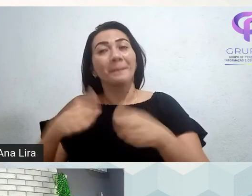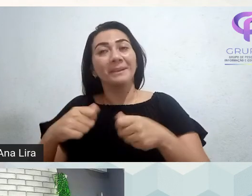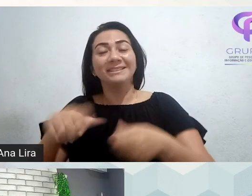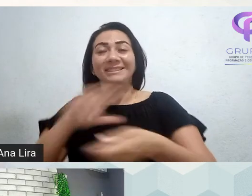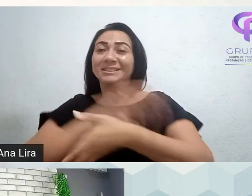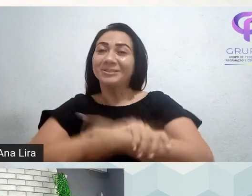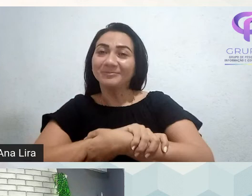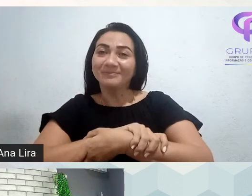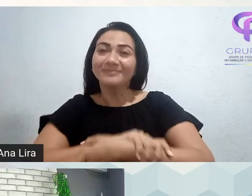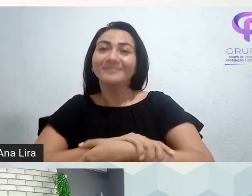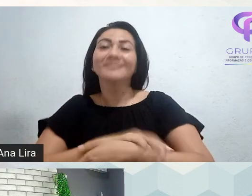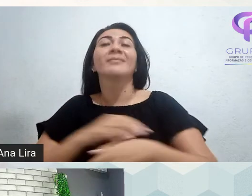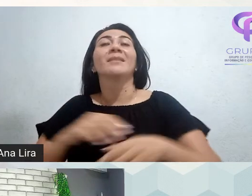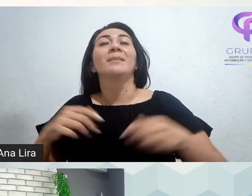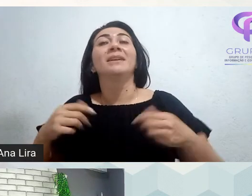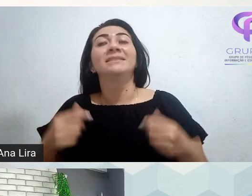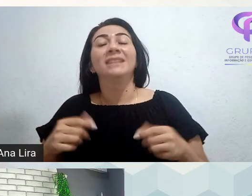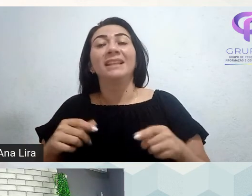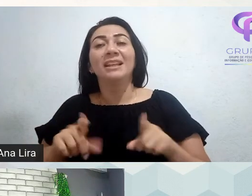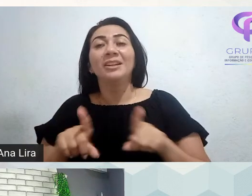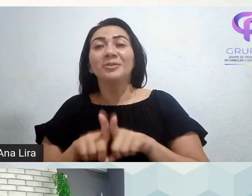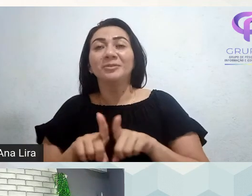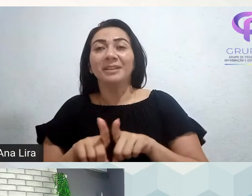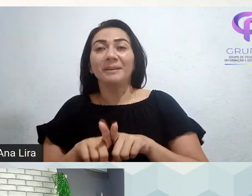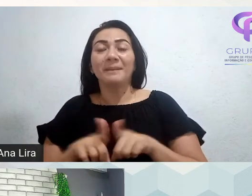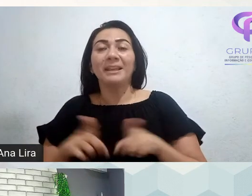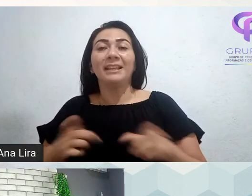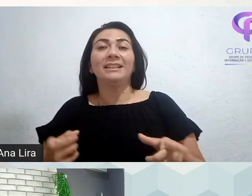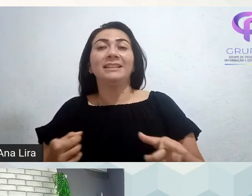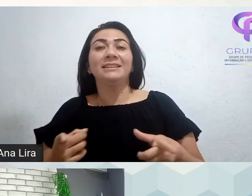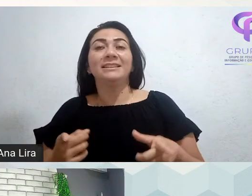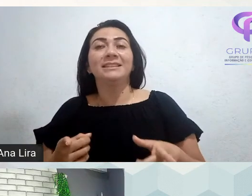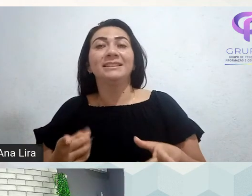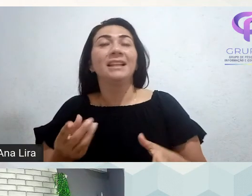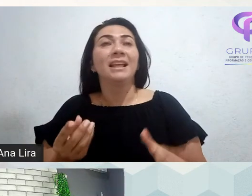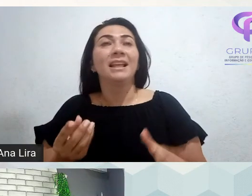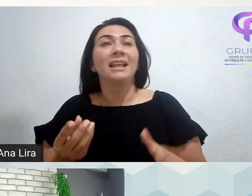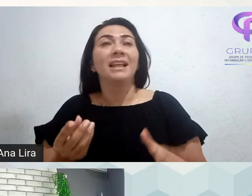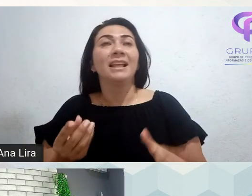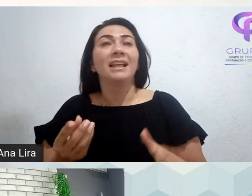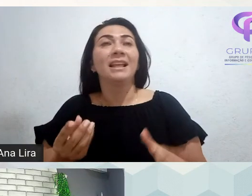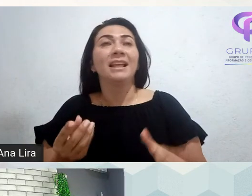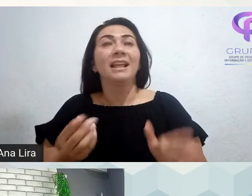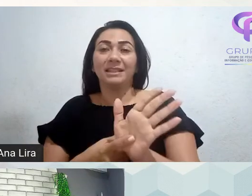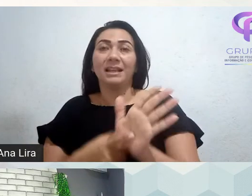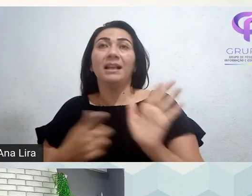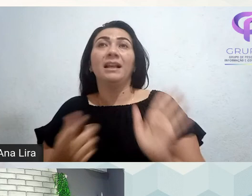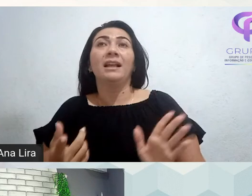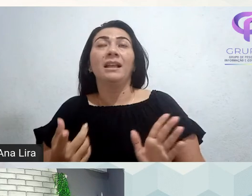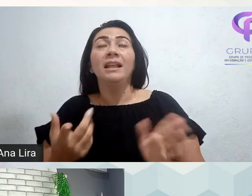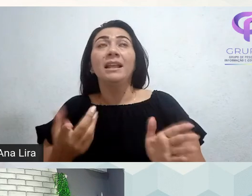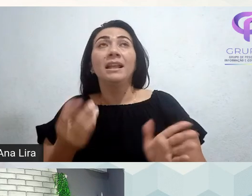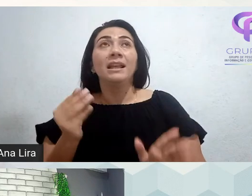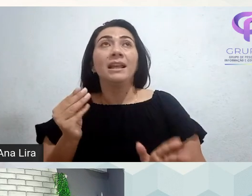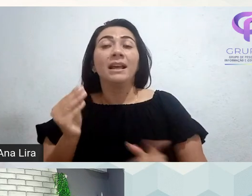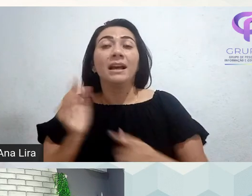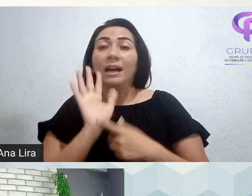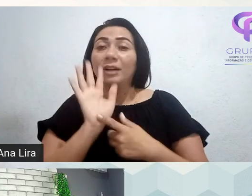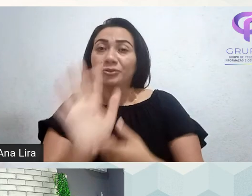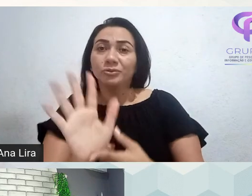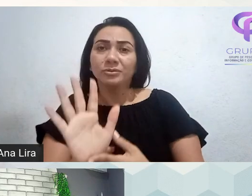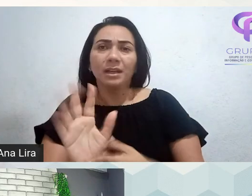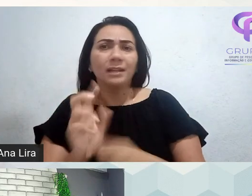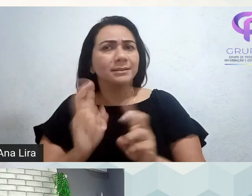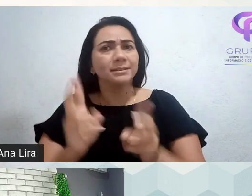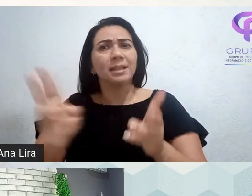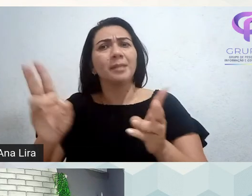fazer, não é? E aí a gente vai também tentar fazer um monte de ação que consiga fortalecer cada vez mais a nossa